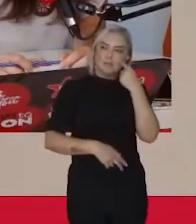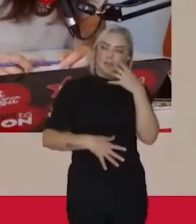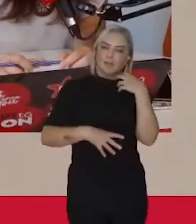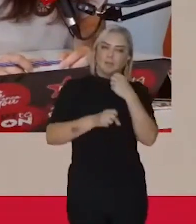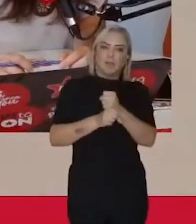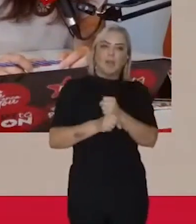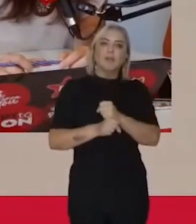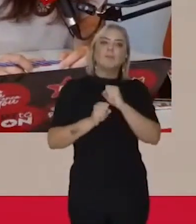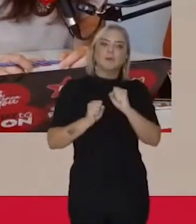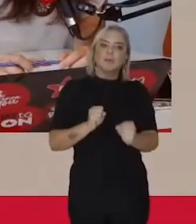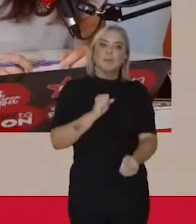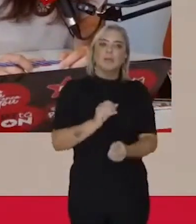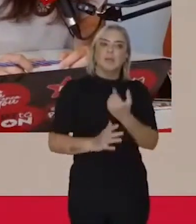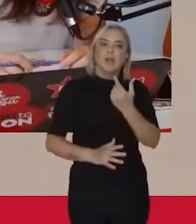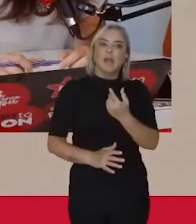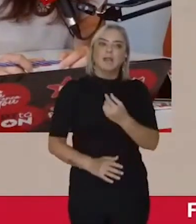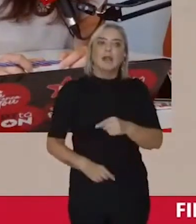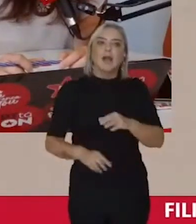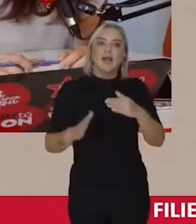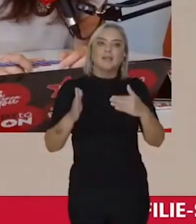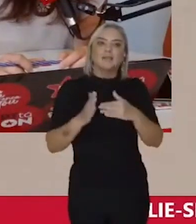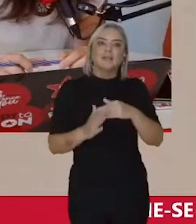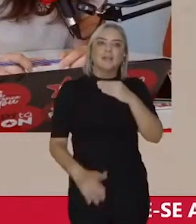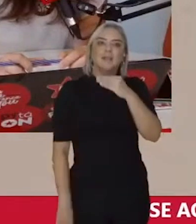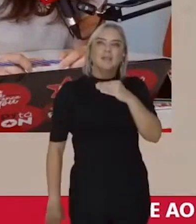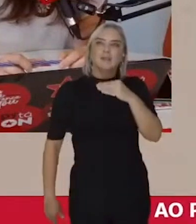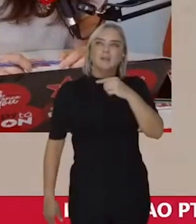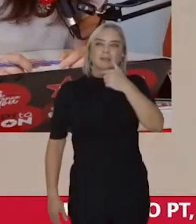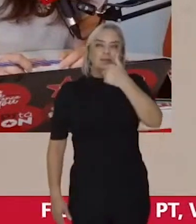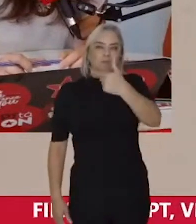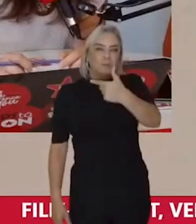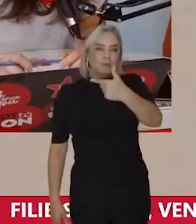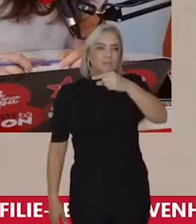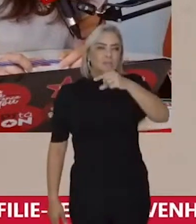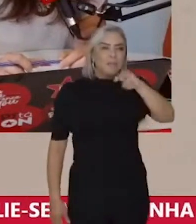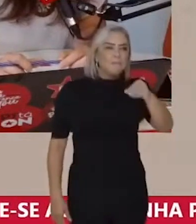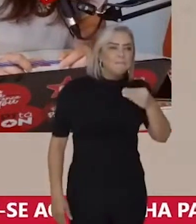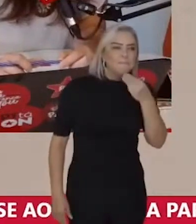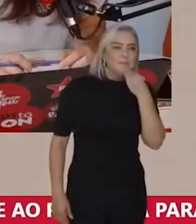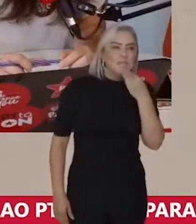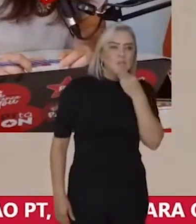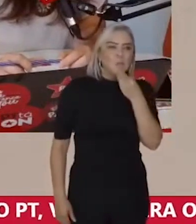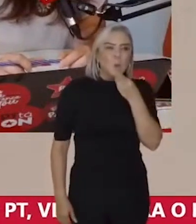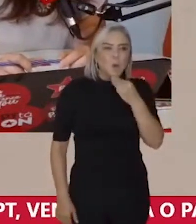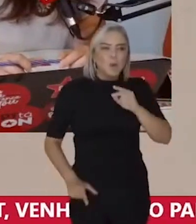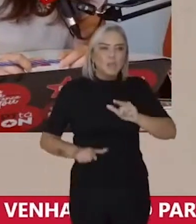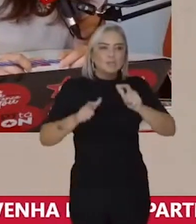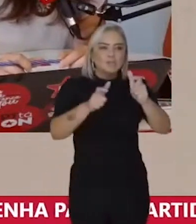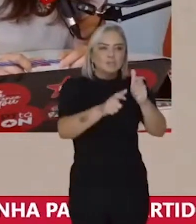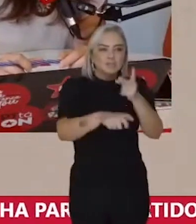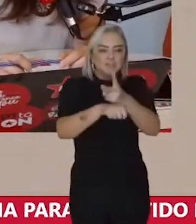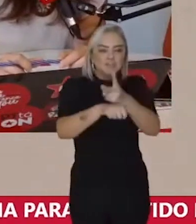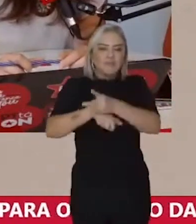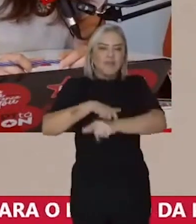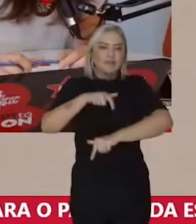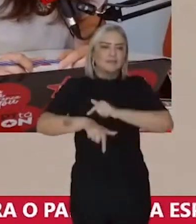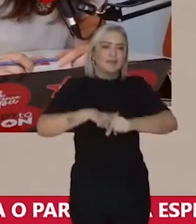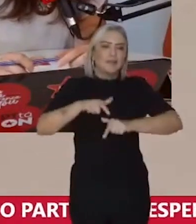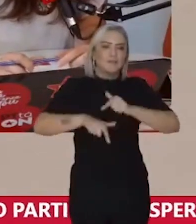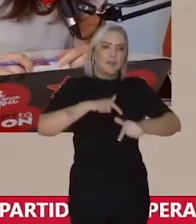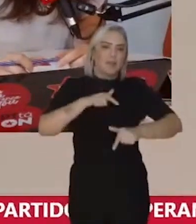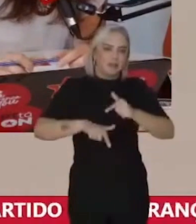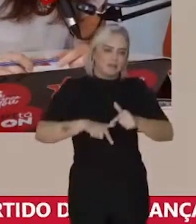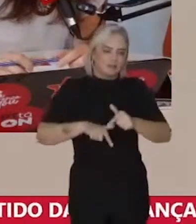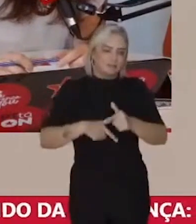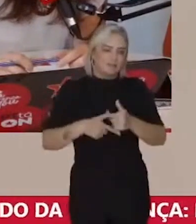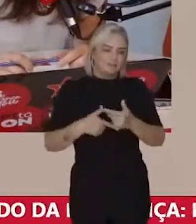temos hoje, nós podemos criar até 2 milhões de empregos, 2 milhões de postos de trabalho, se nós